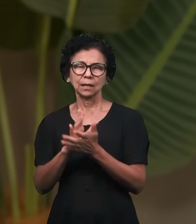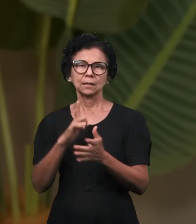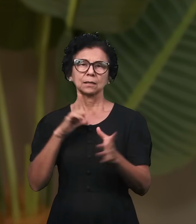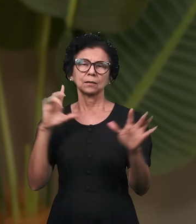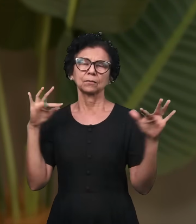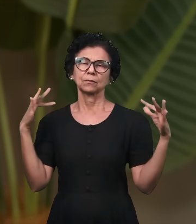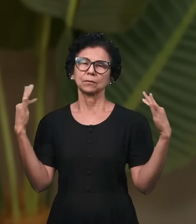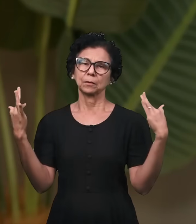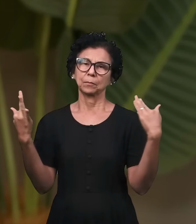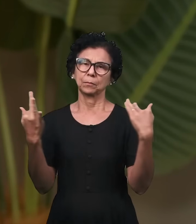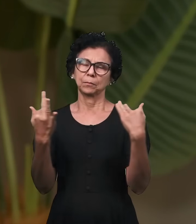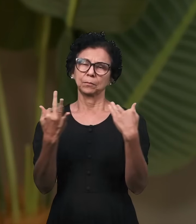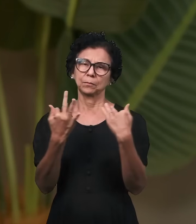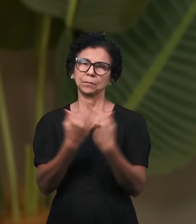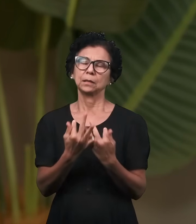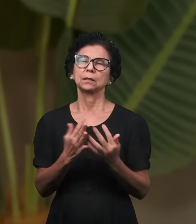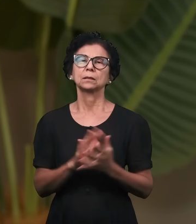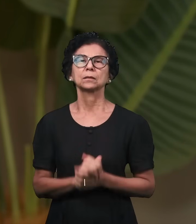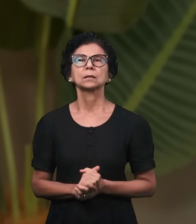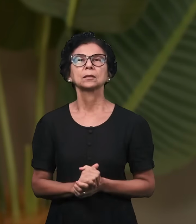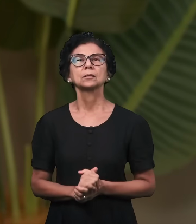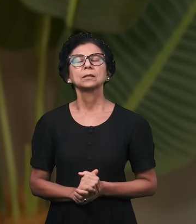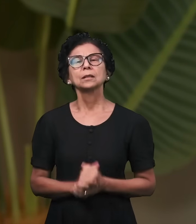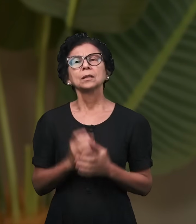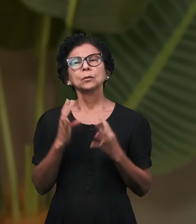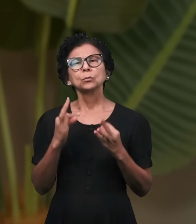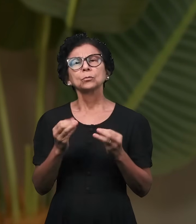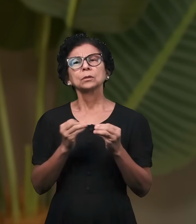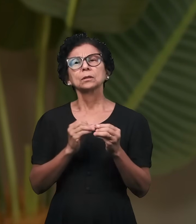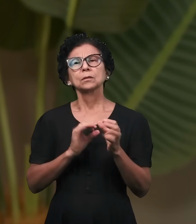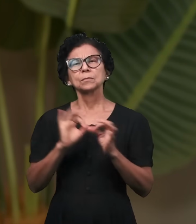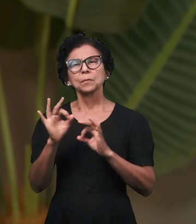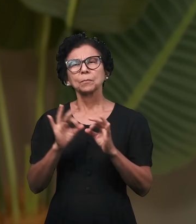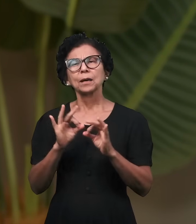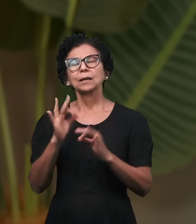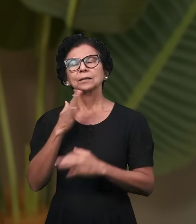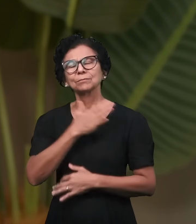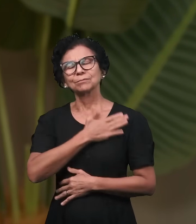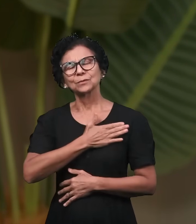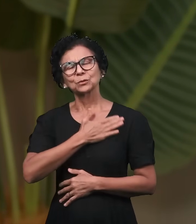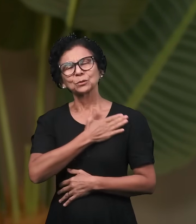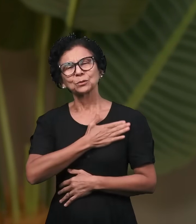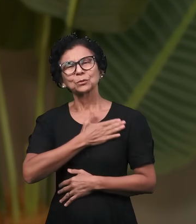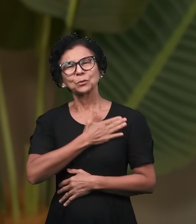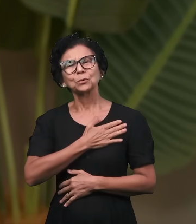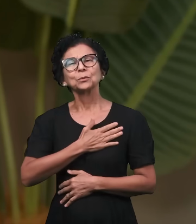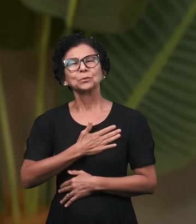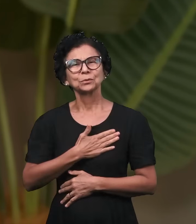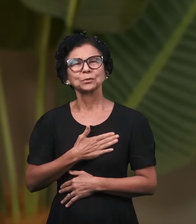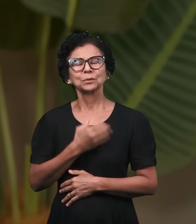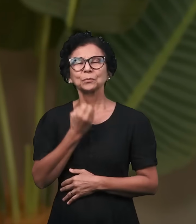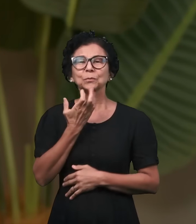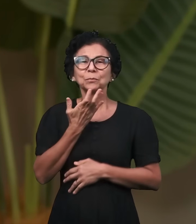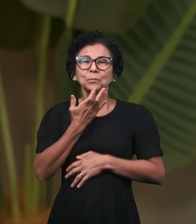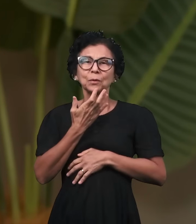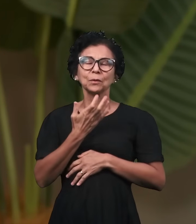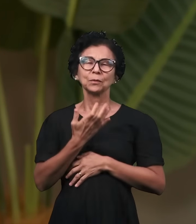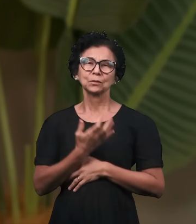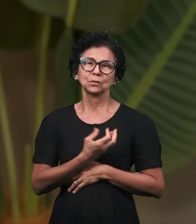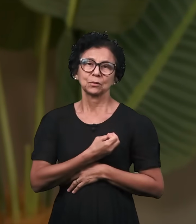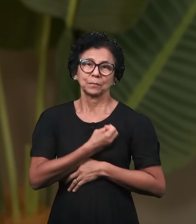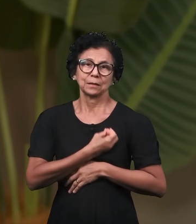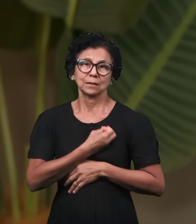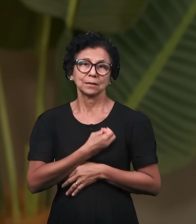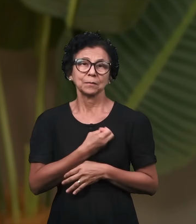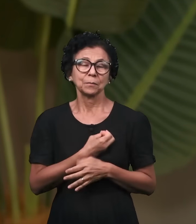é muito agradável a gente participar disso. É uma alegria muito grande